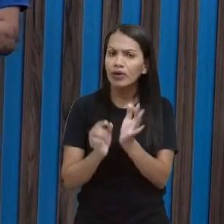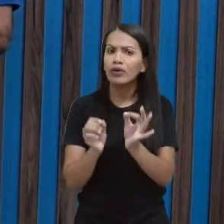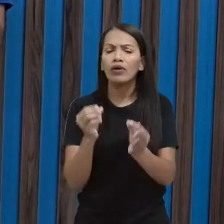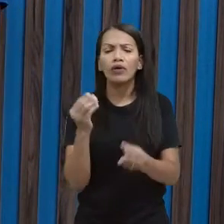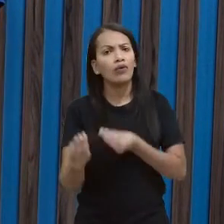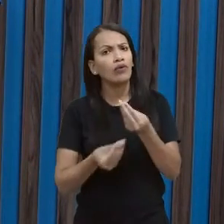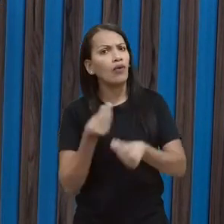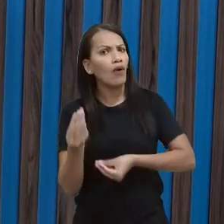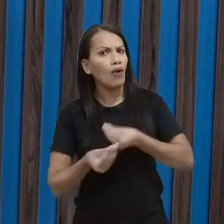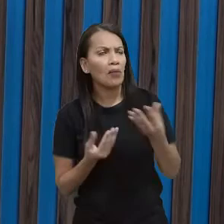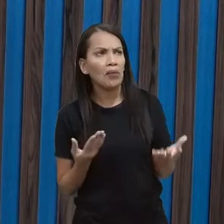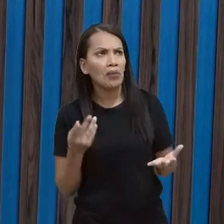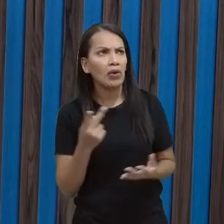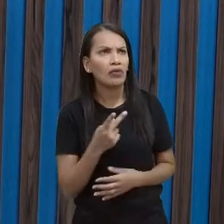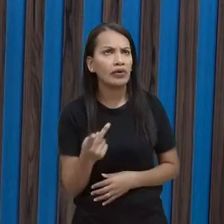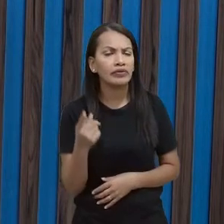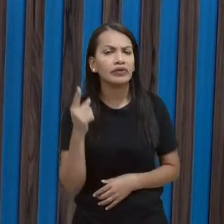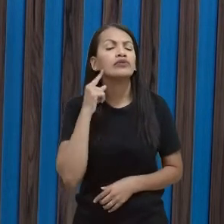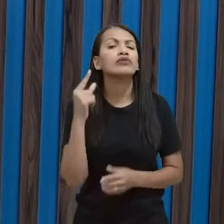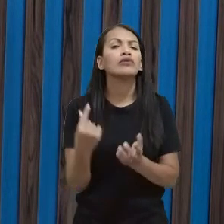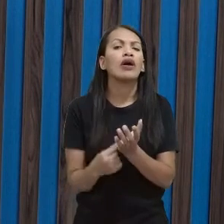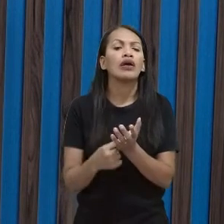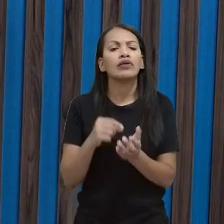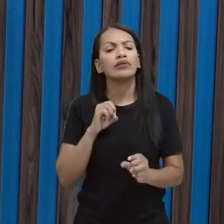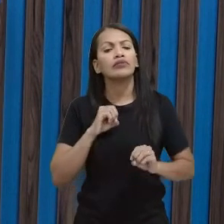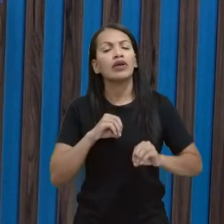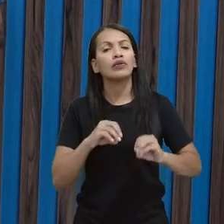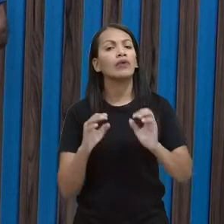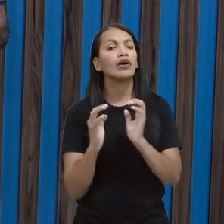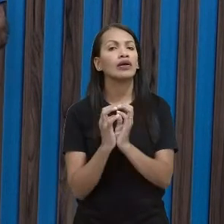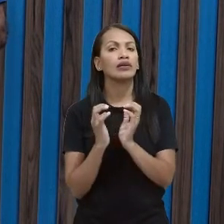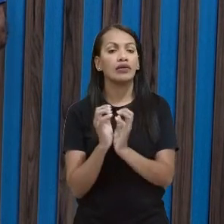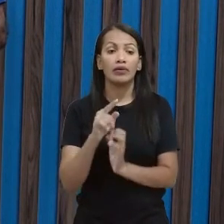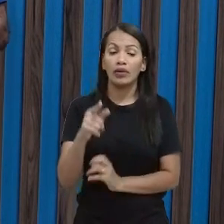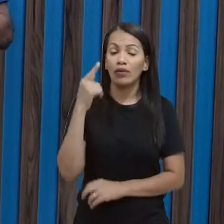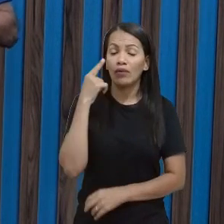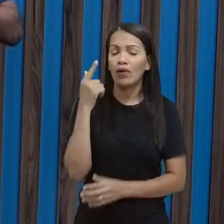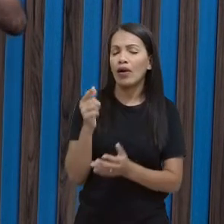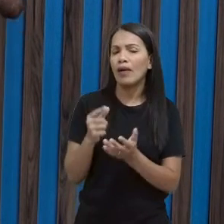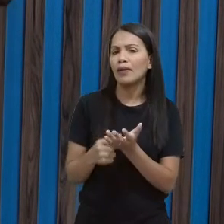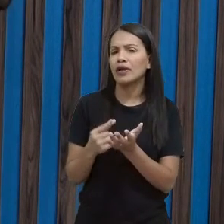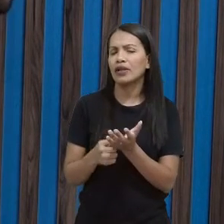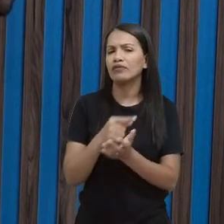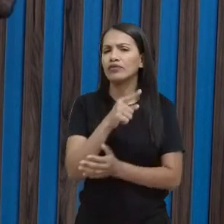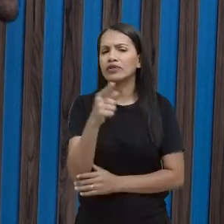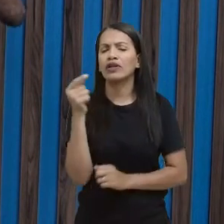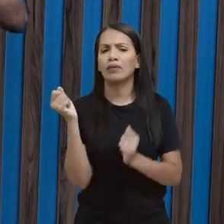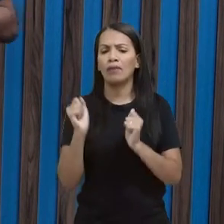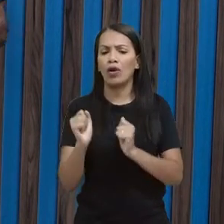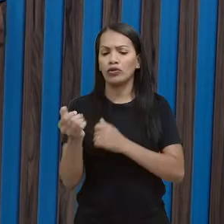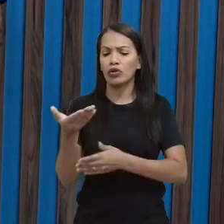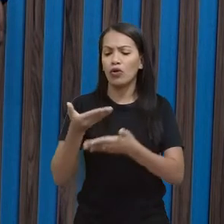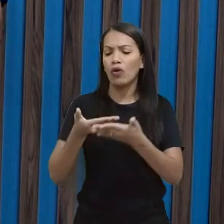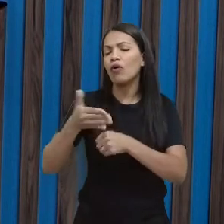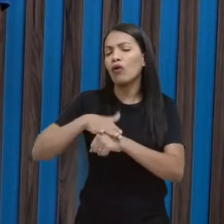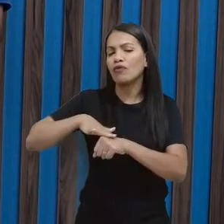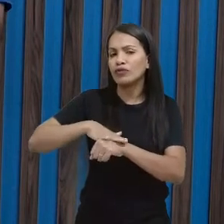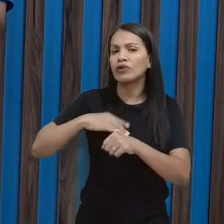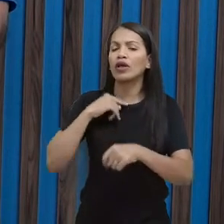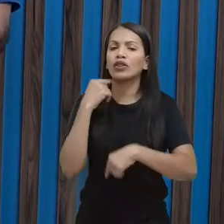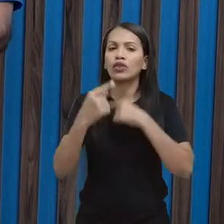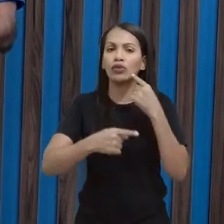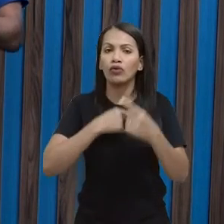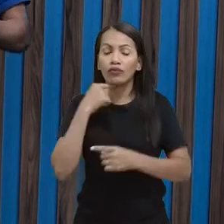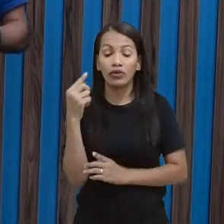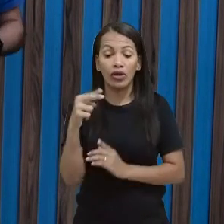assim, Ricardinho, um aplicativo? O aplicativo Educa Recife. Esse aplicativo faz com que você converse com o Ricardinho, tire suas dúvidas ao